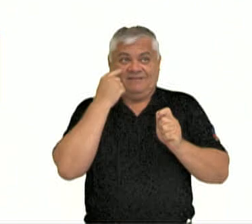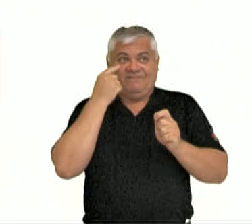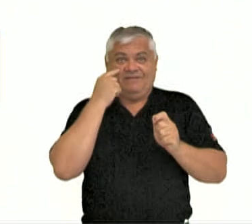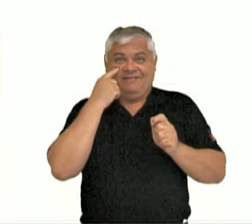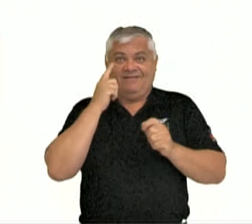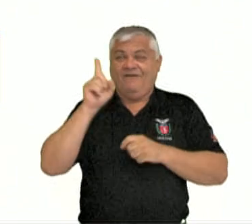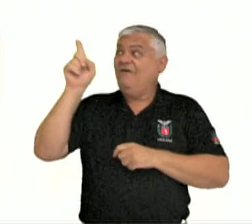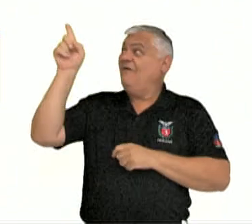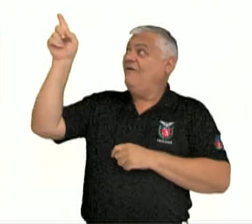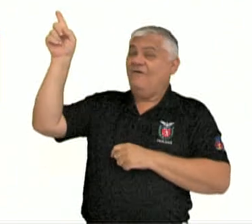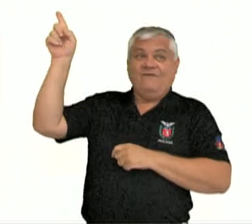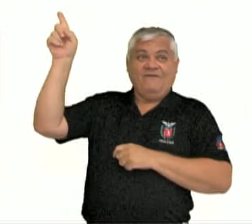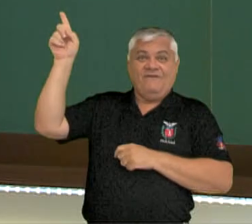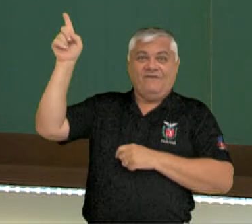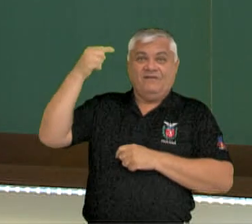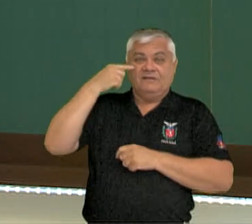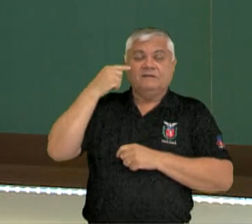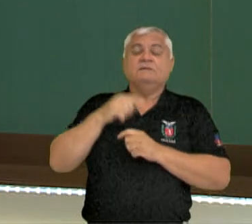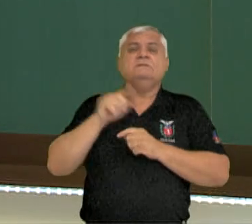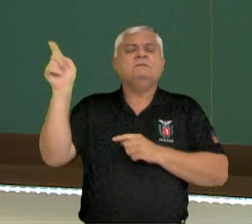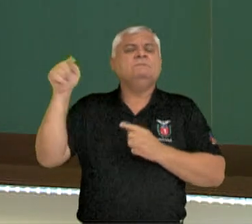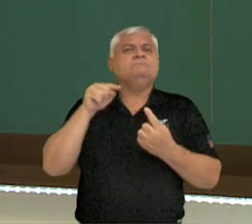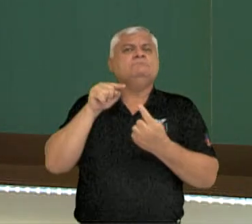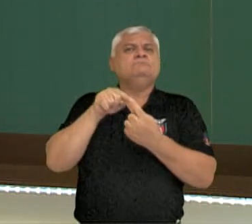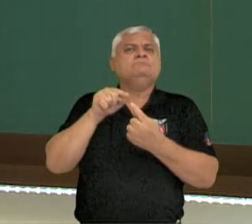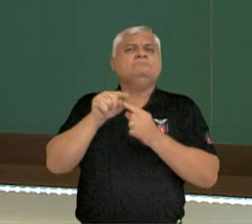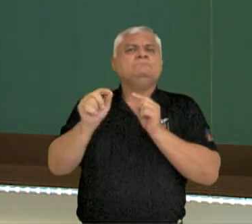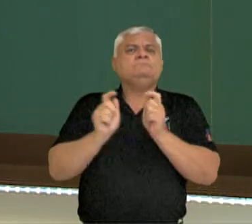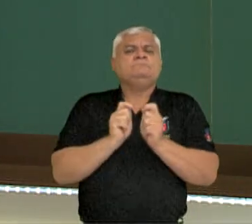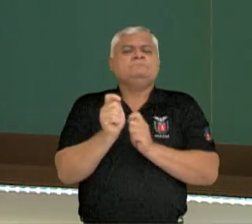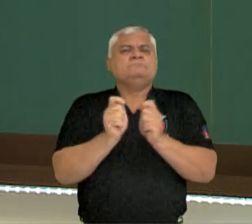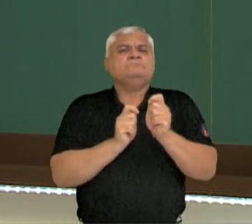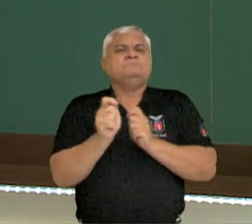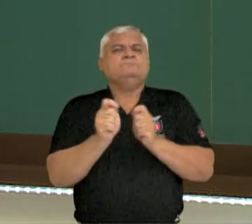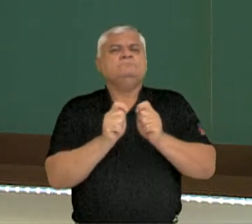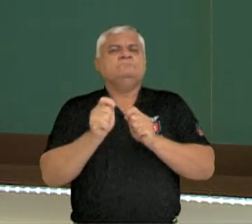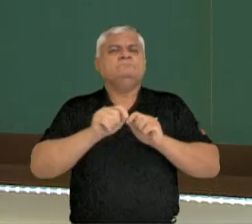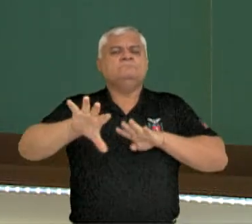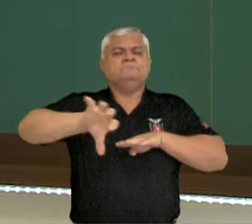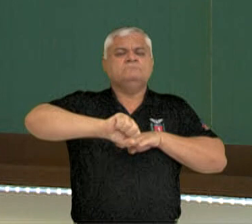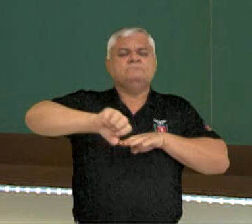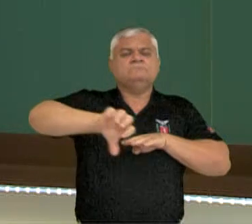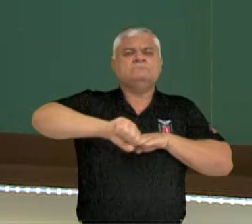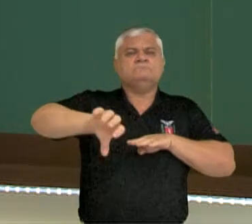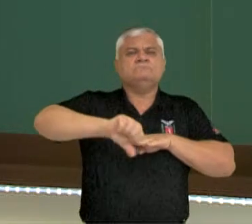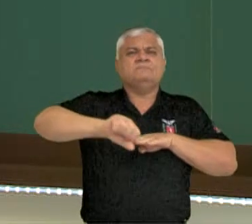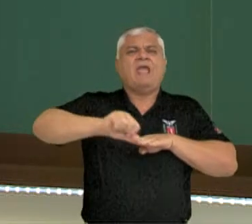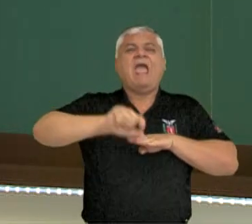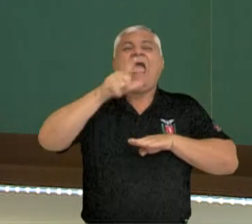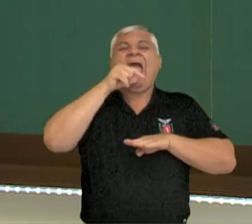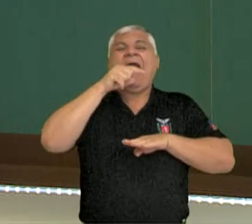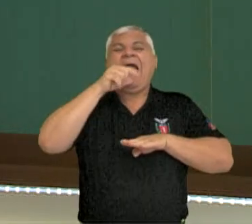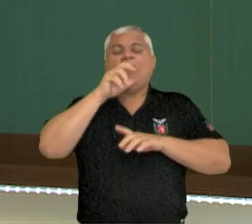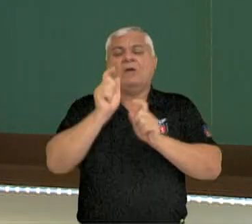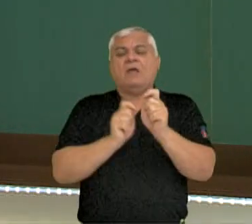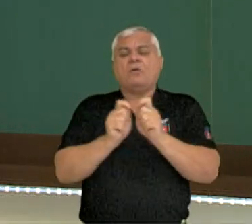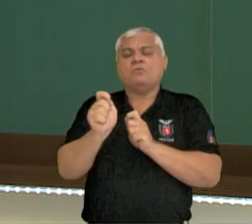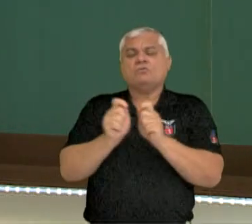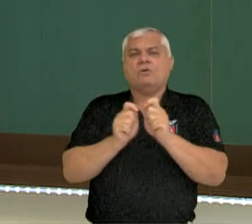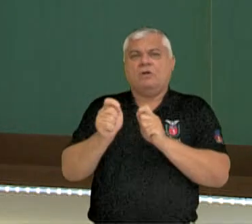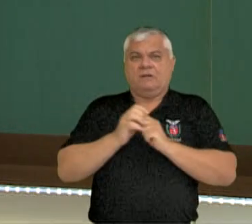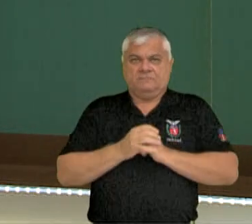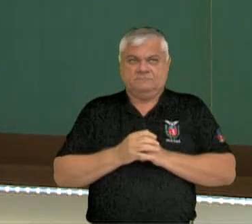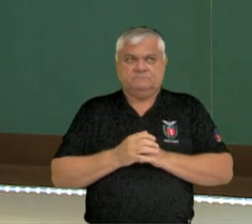localizado aqui nessa região, que tem a função de controlar a entrada e saída de água, porque ela está num meio